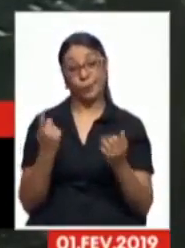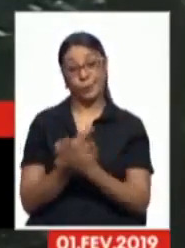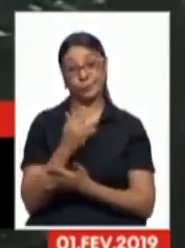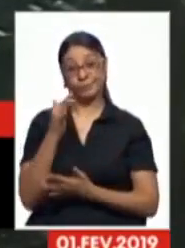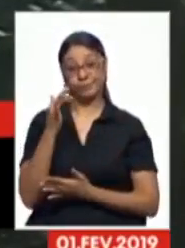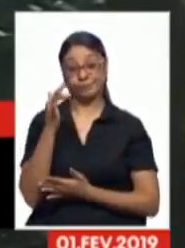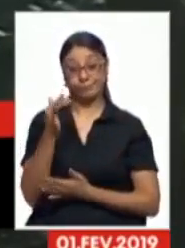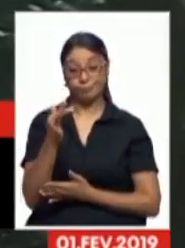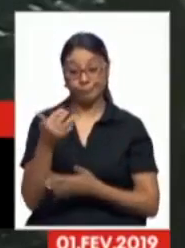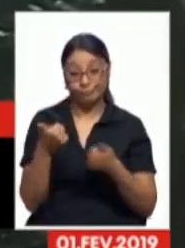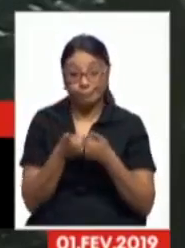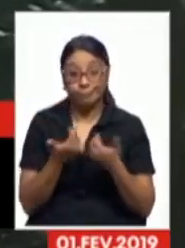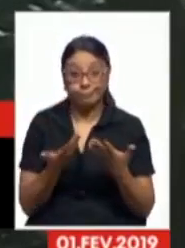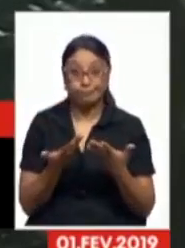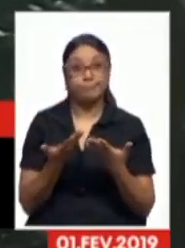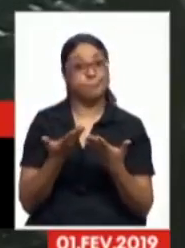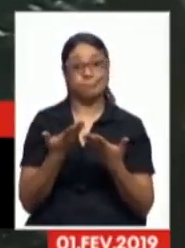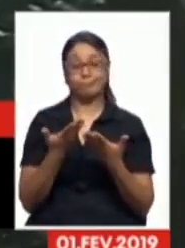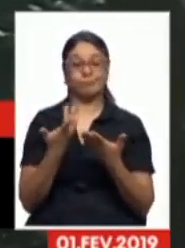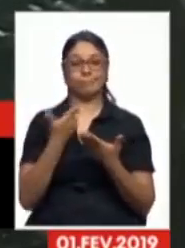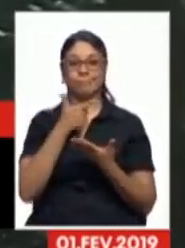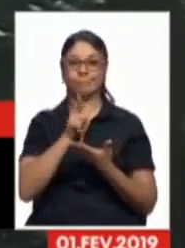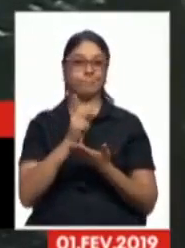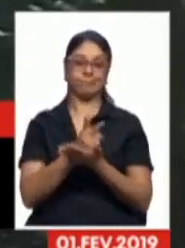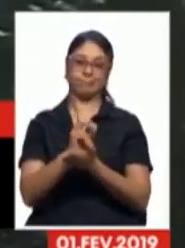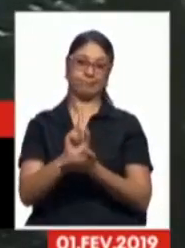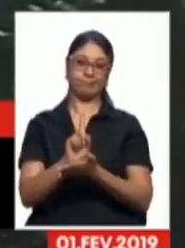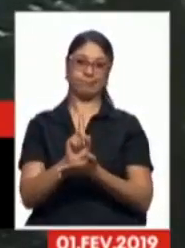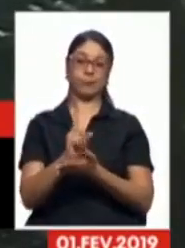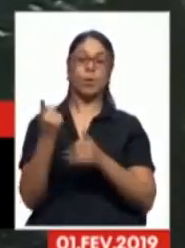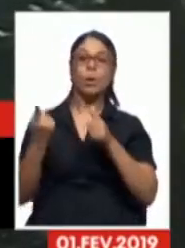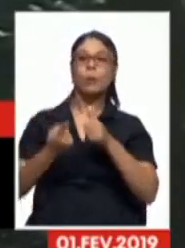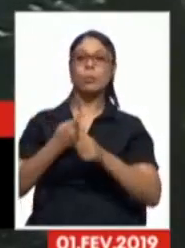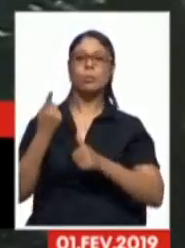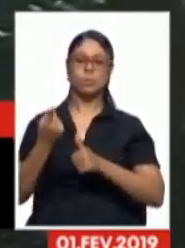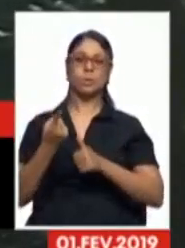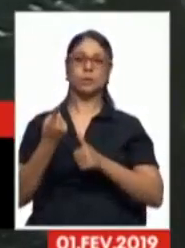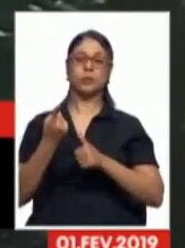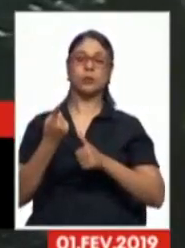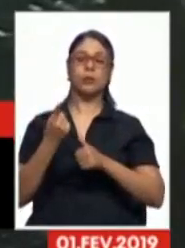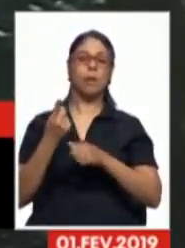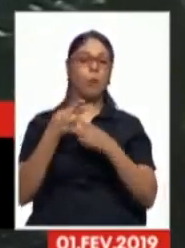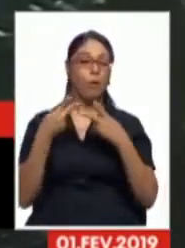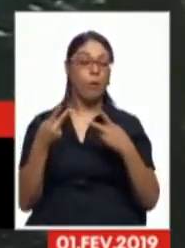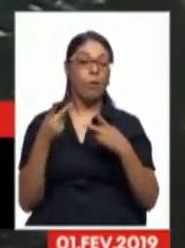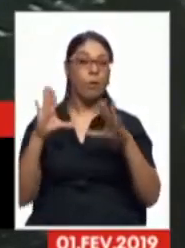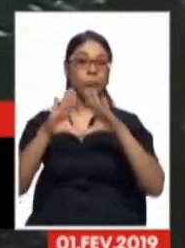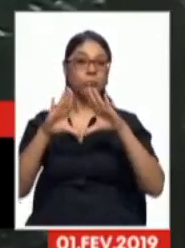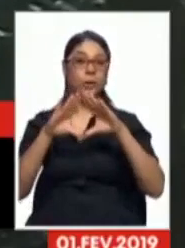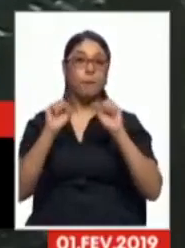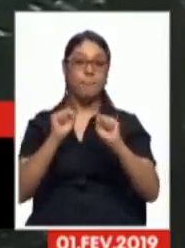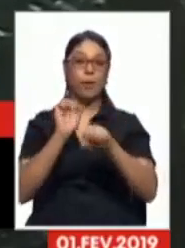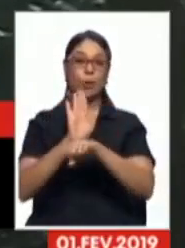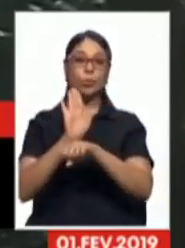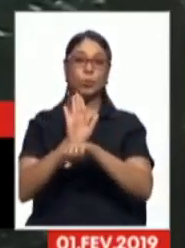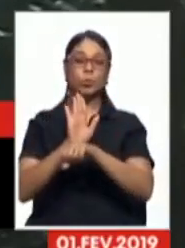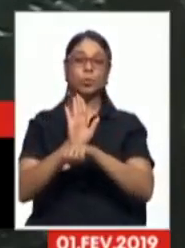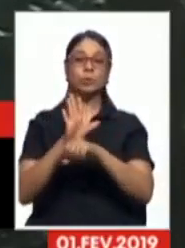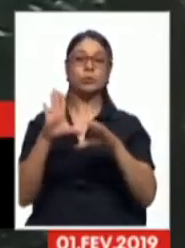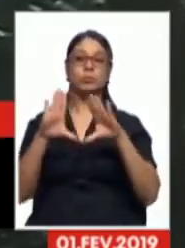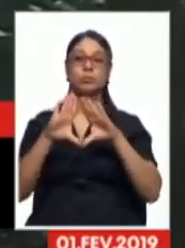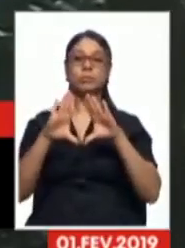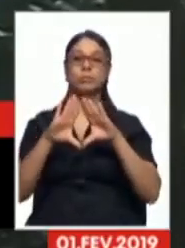inviável. E as primeiras contribuições que essa casa poderá oferecer aos mineiros serão